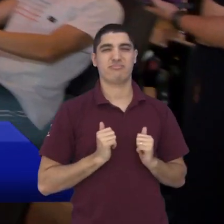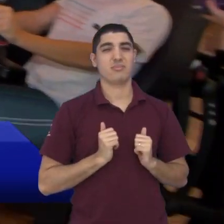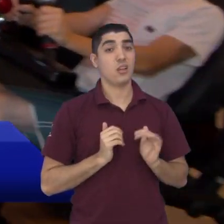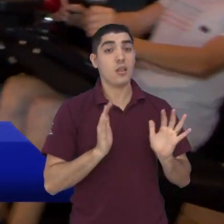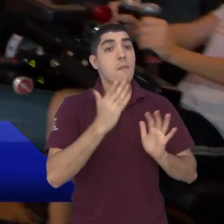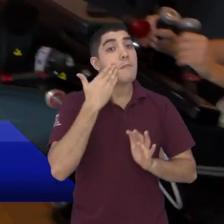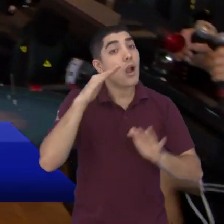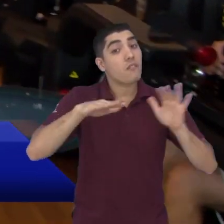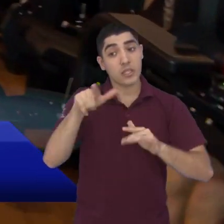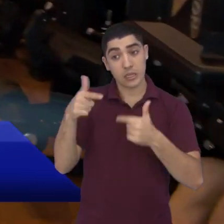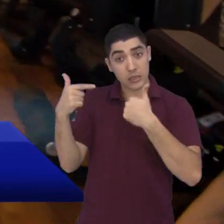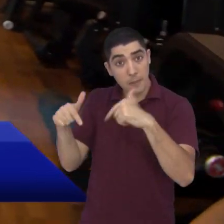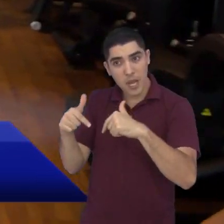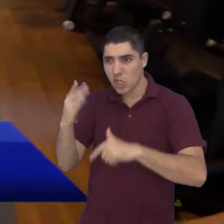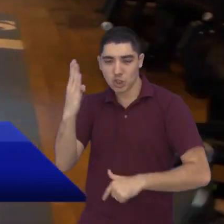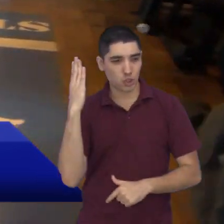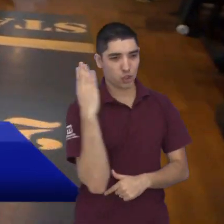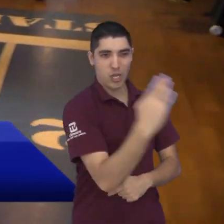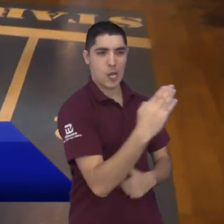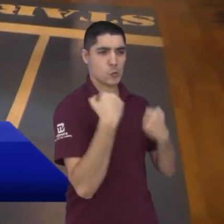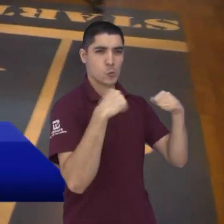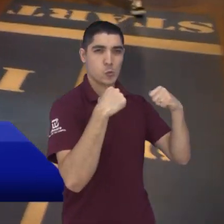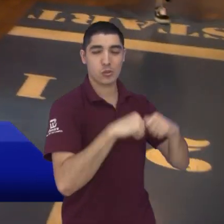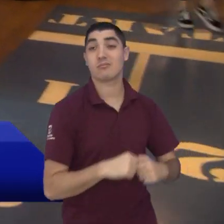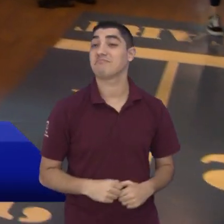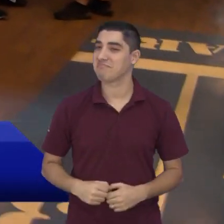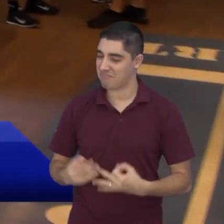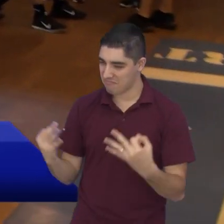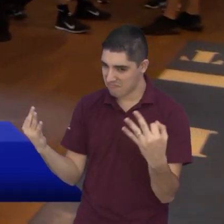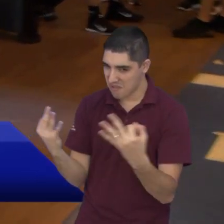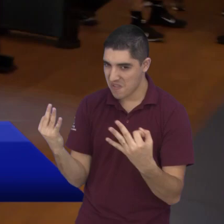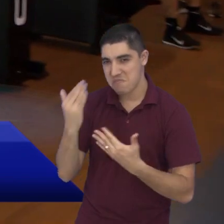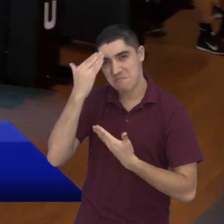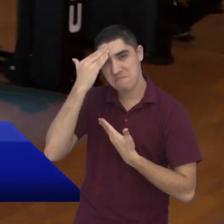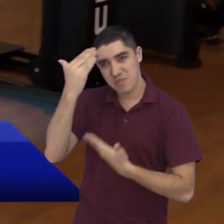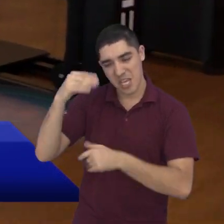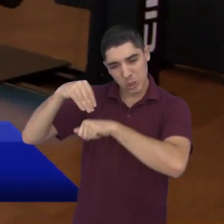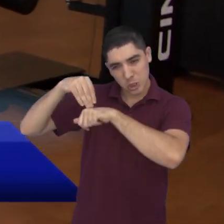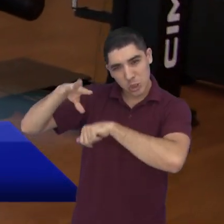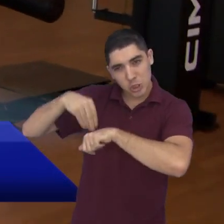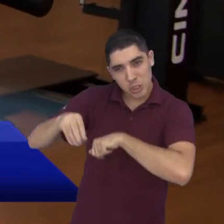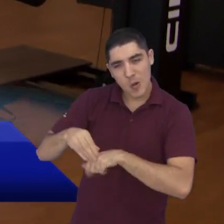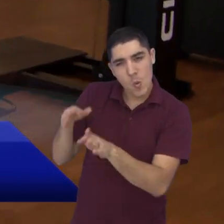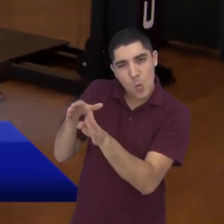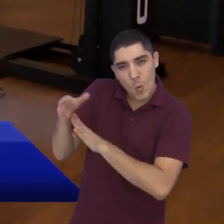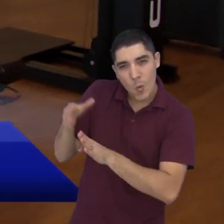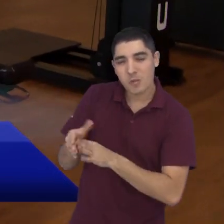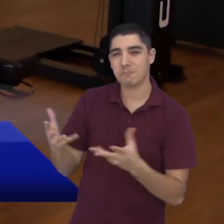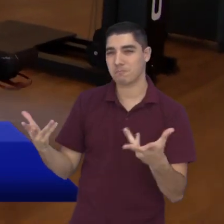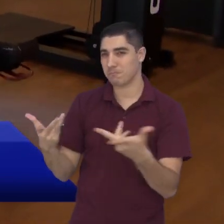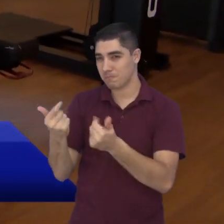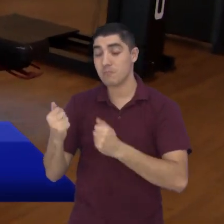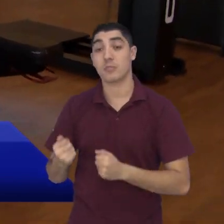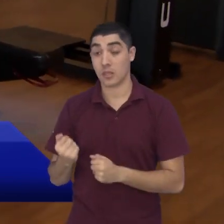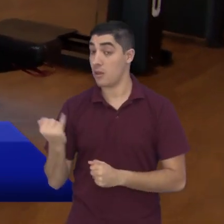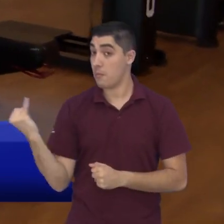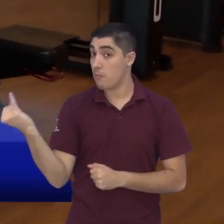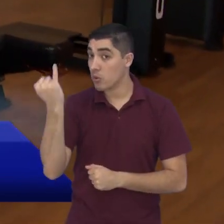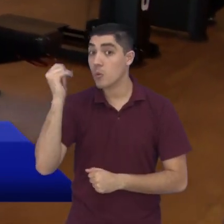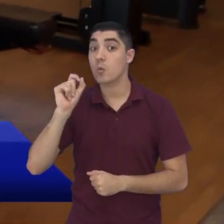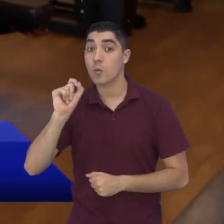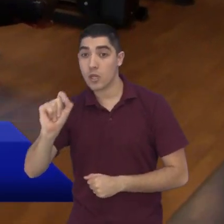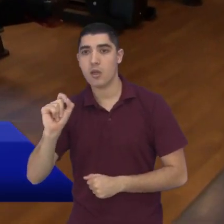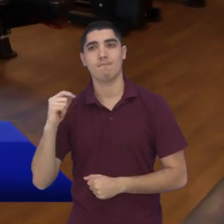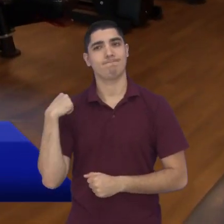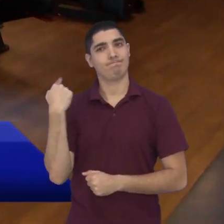tênis não volta mais então já sai do trabalho e vem direto para cá perfeito Muito obrigado pelas dicas pelas recomendações